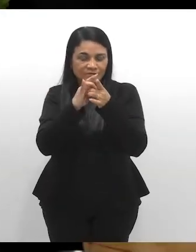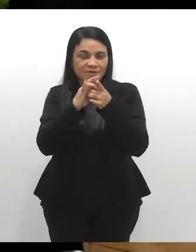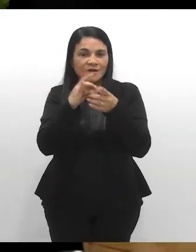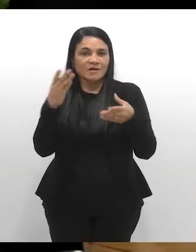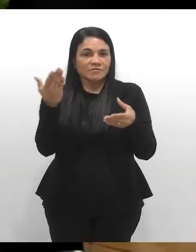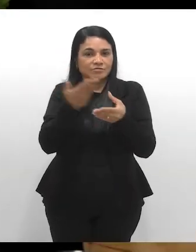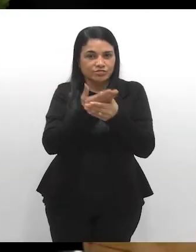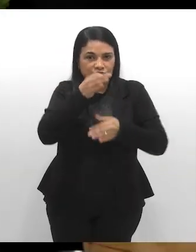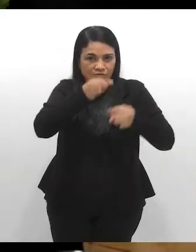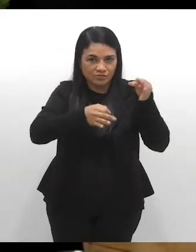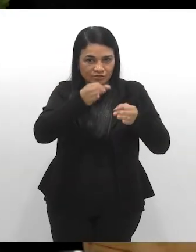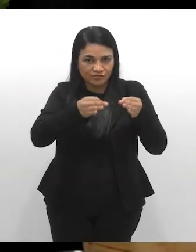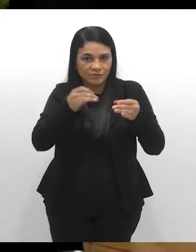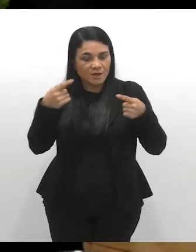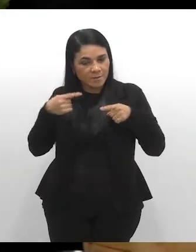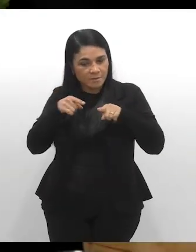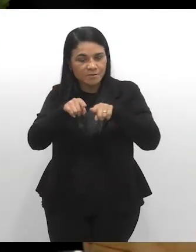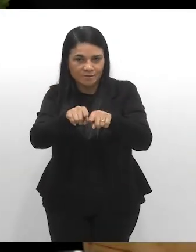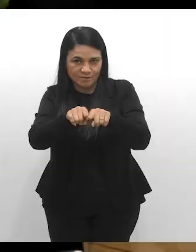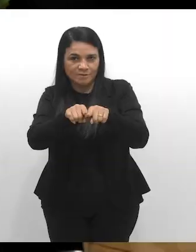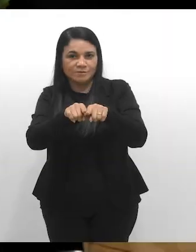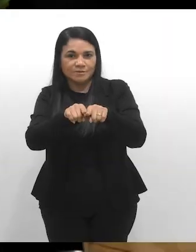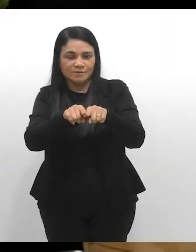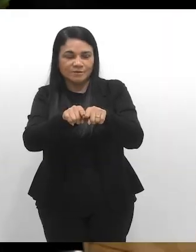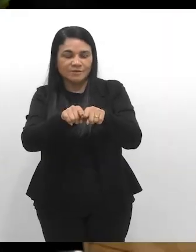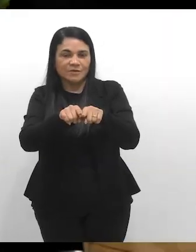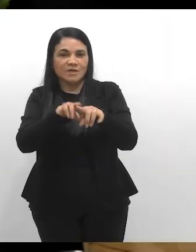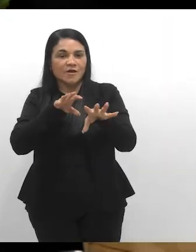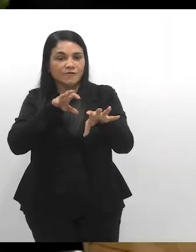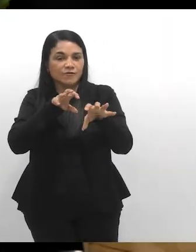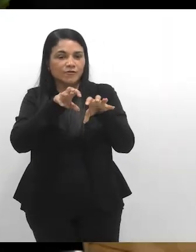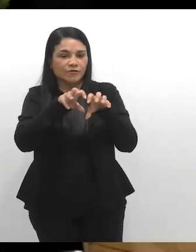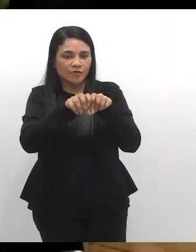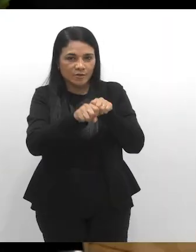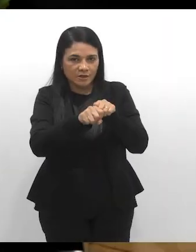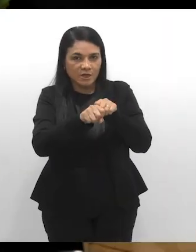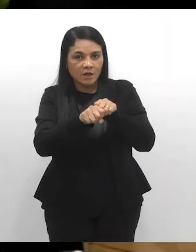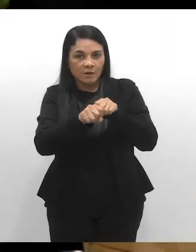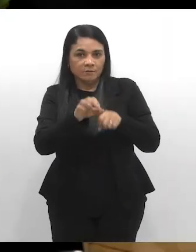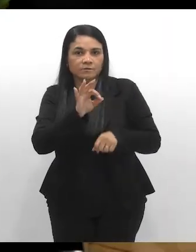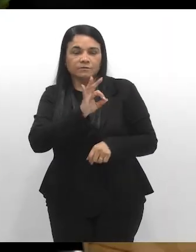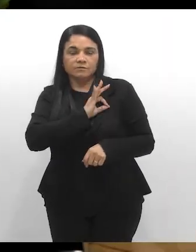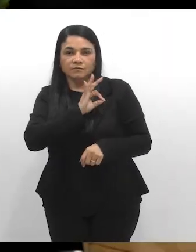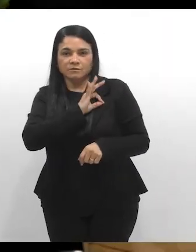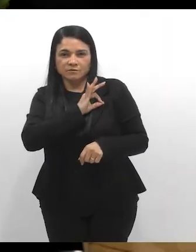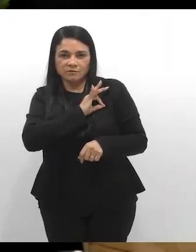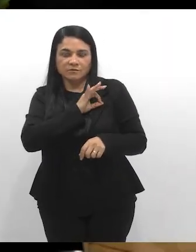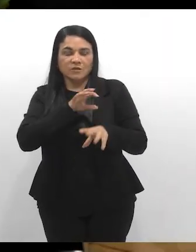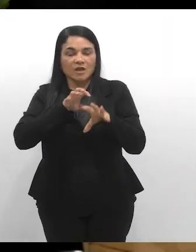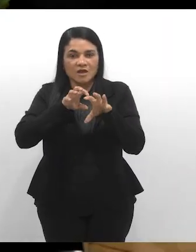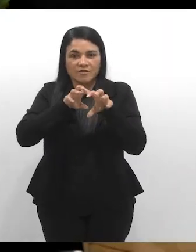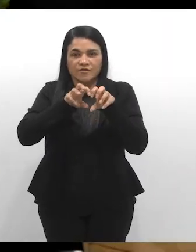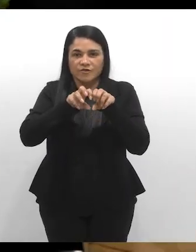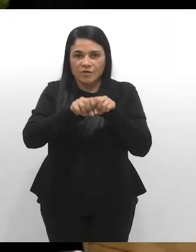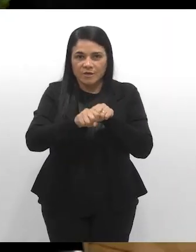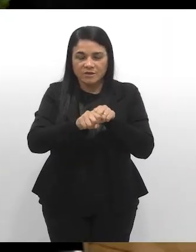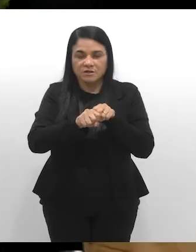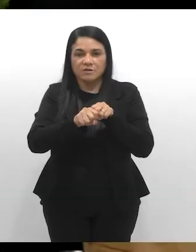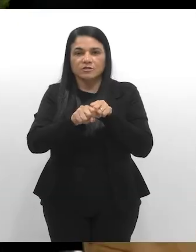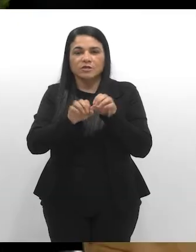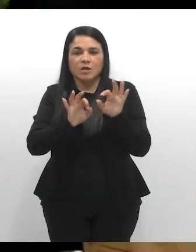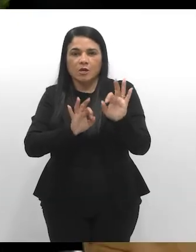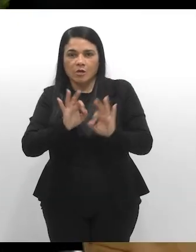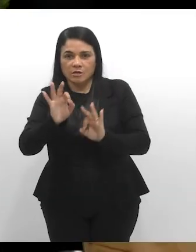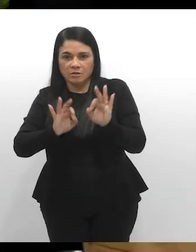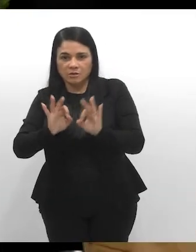associado a execuções extrajudiciais caminharam muito juntos, né, na formação das nossas polícias, na